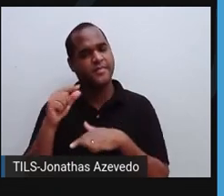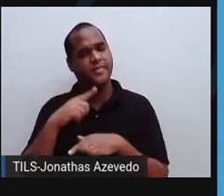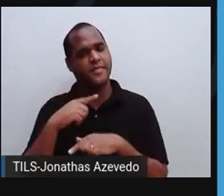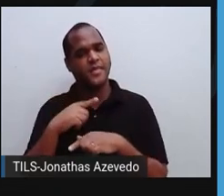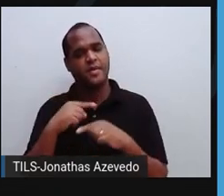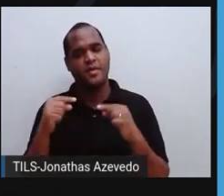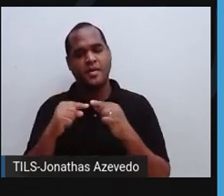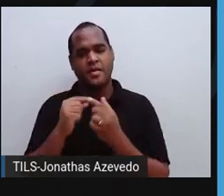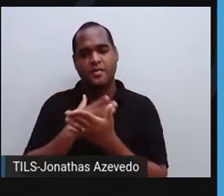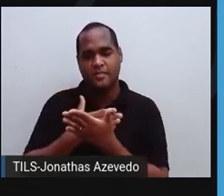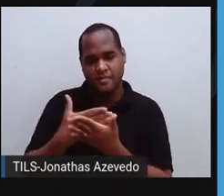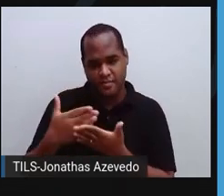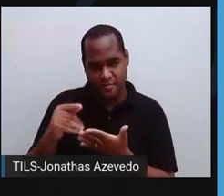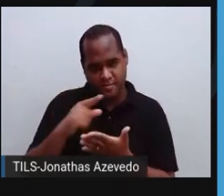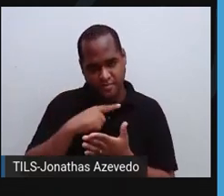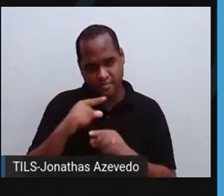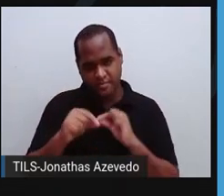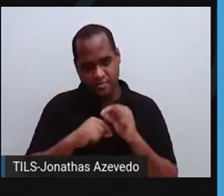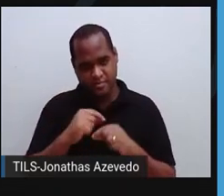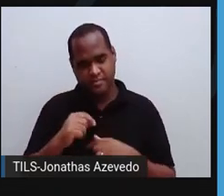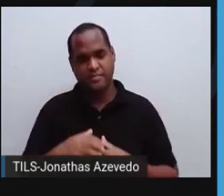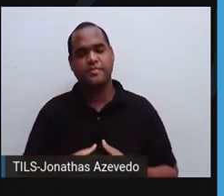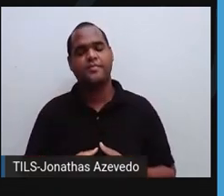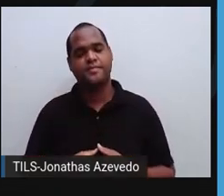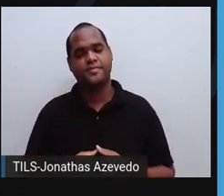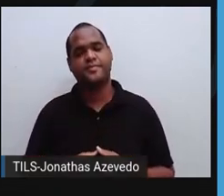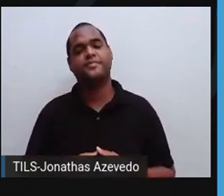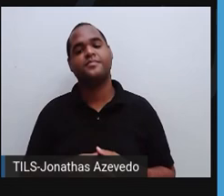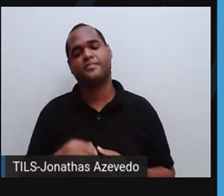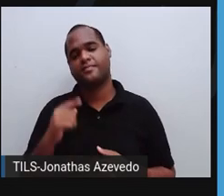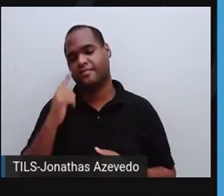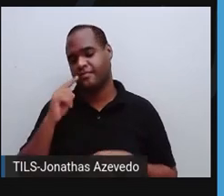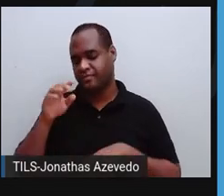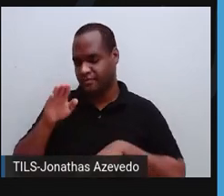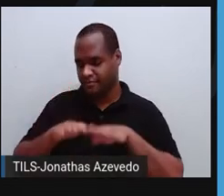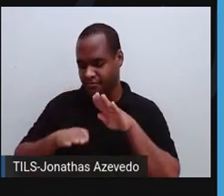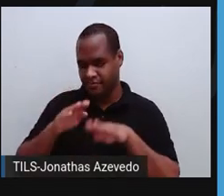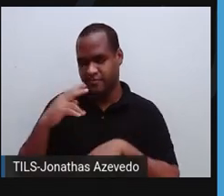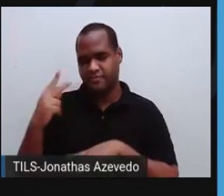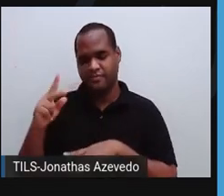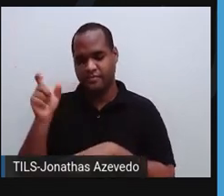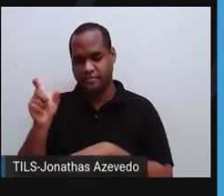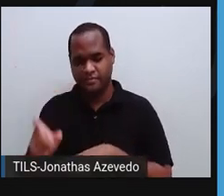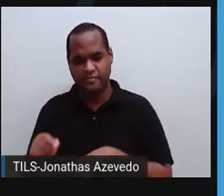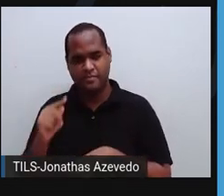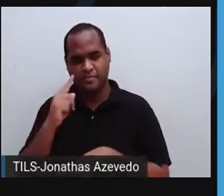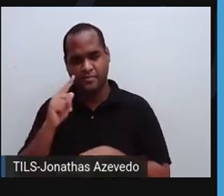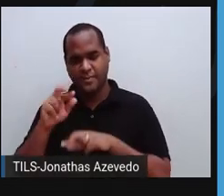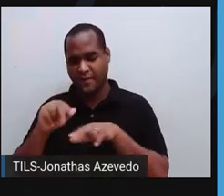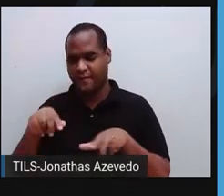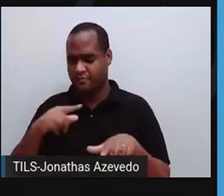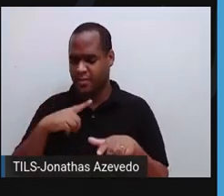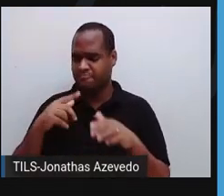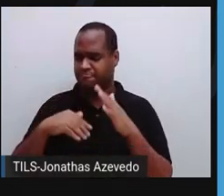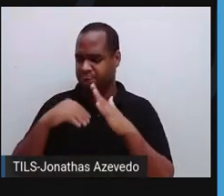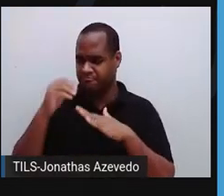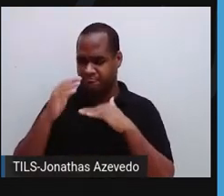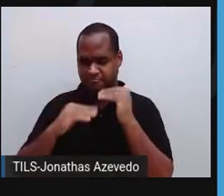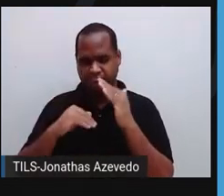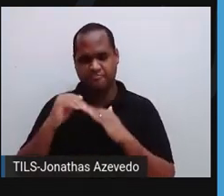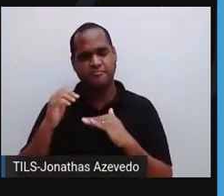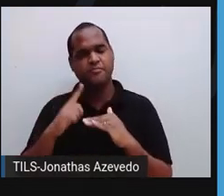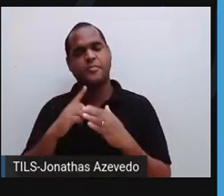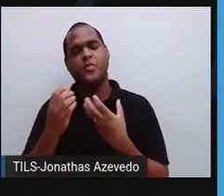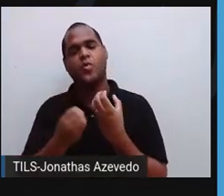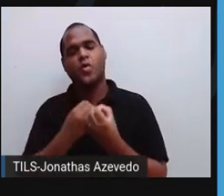-existente que ela já tinha. Então, eu tinha variabilidade de características, a natureza, ela tem essa variabilidade. Hoje, a gente chama isso de